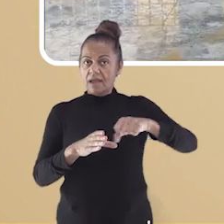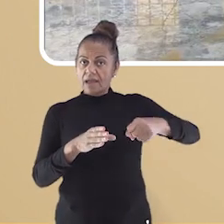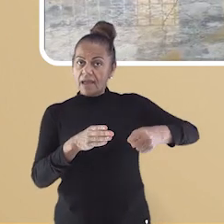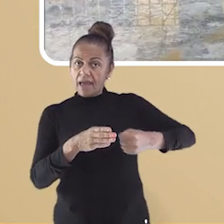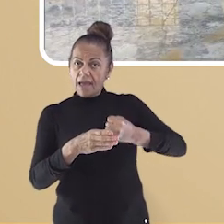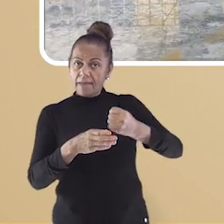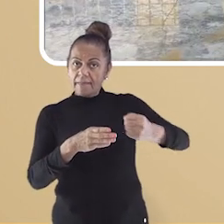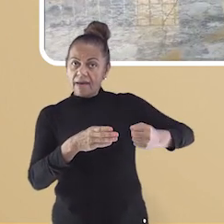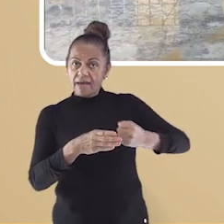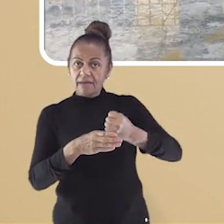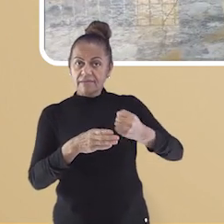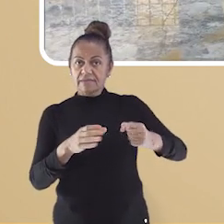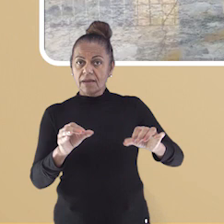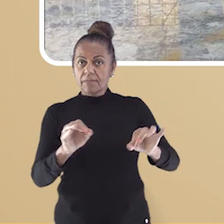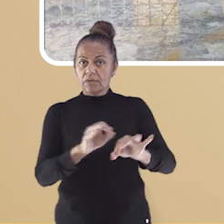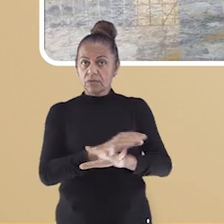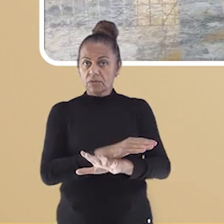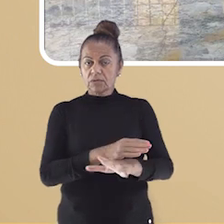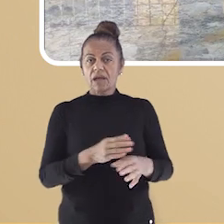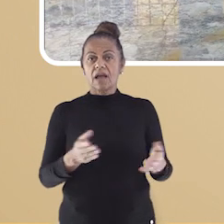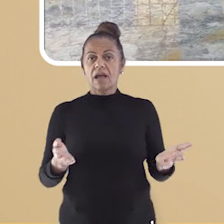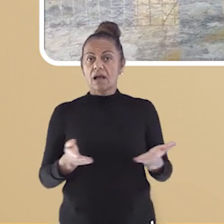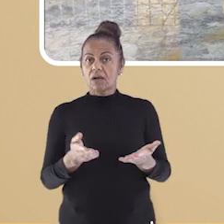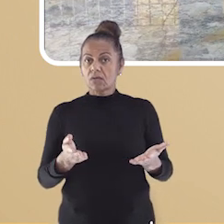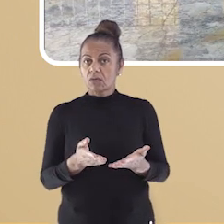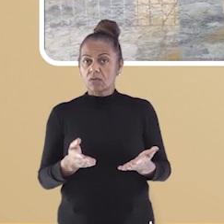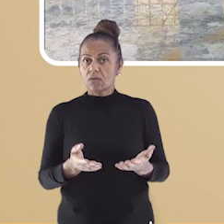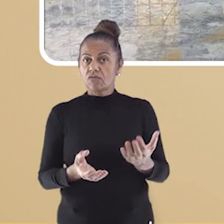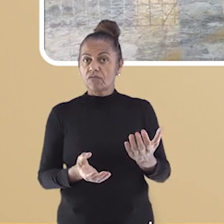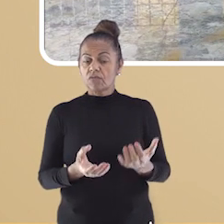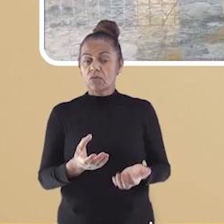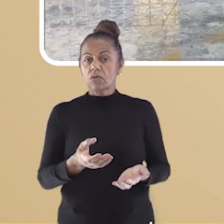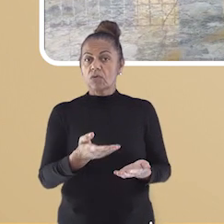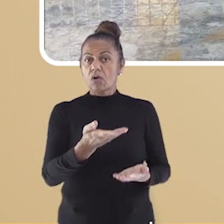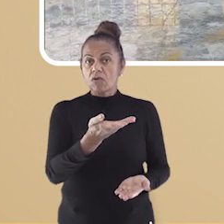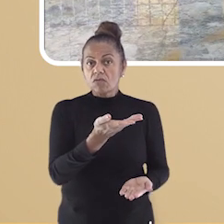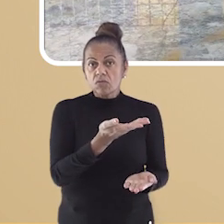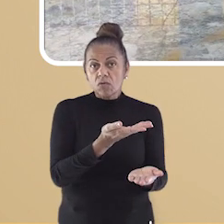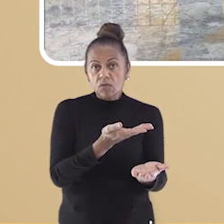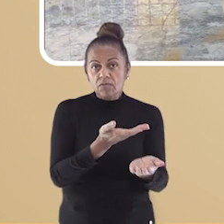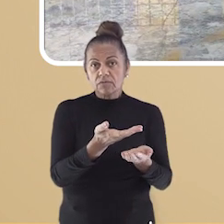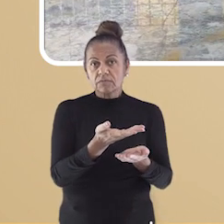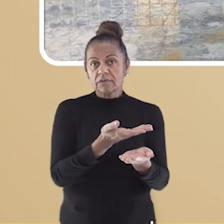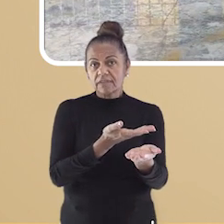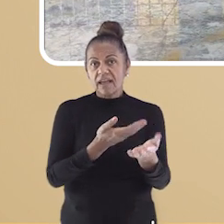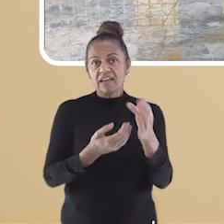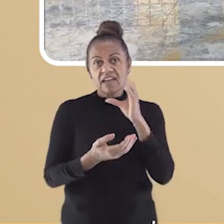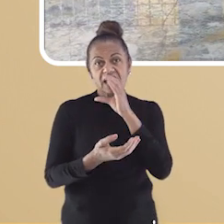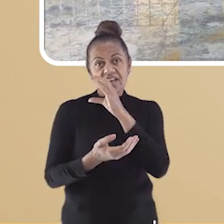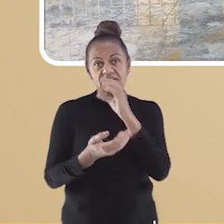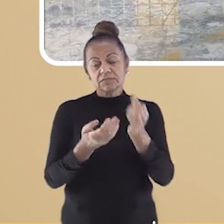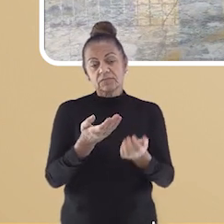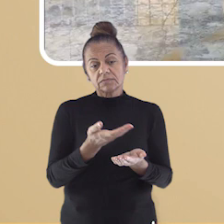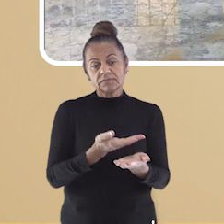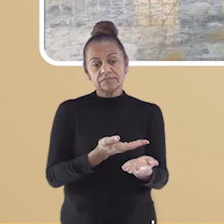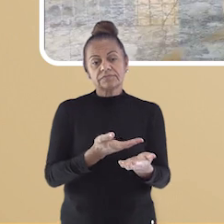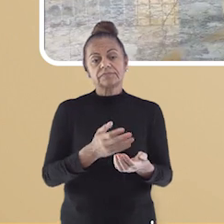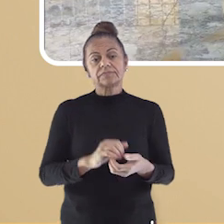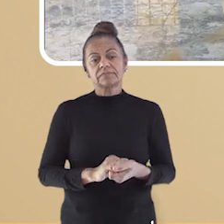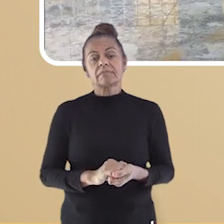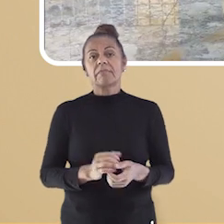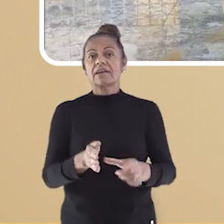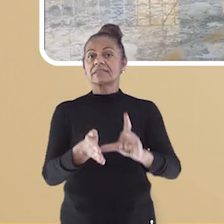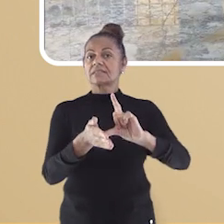A massa já está pronta, agora vou colocá-la para assar no forno. Então vou precisar